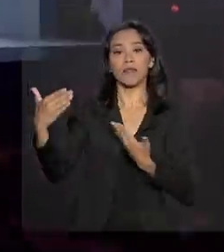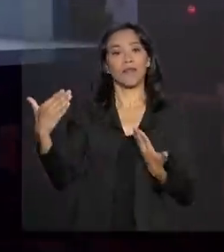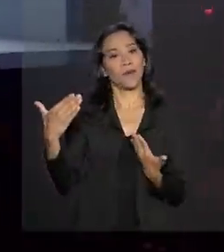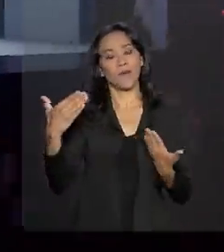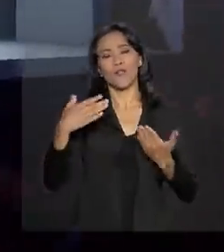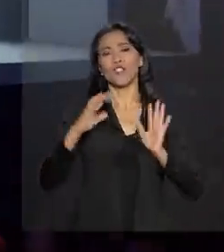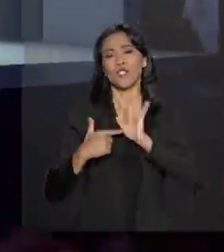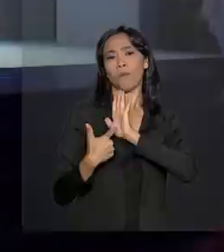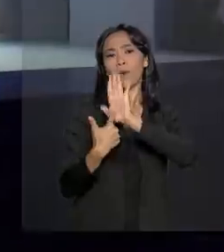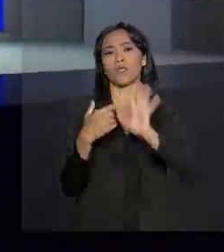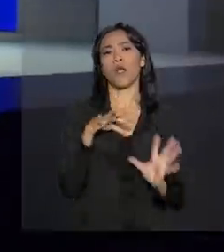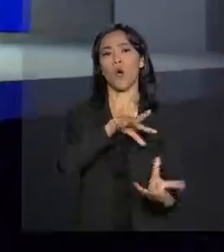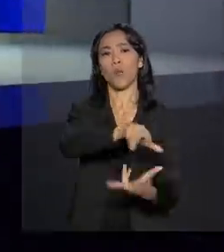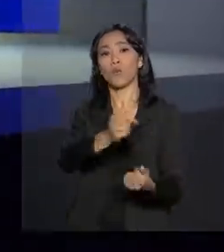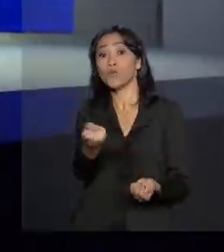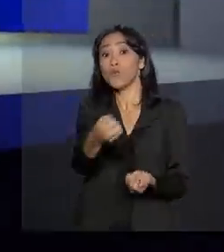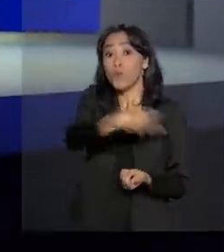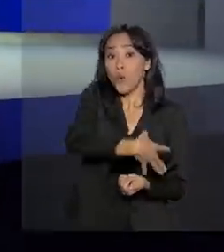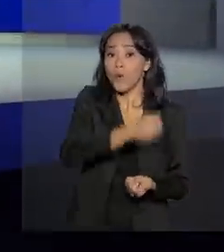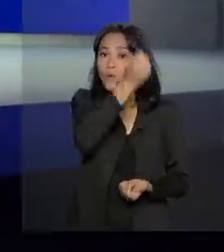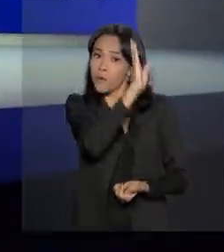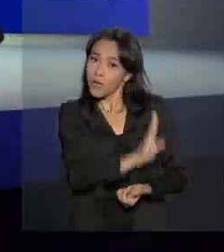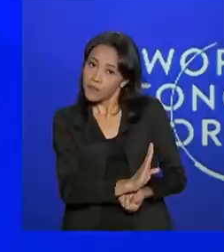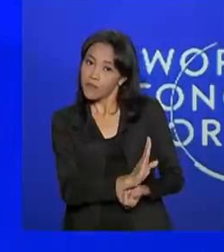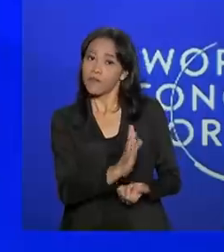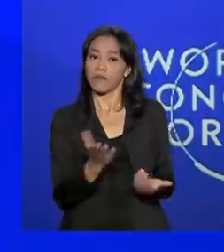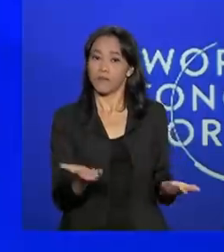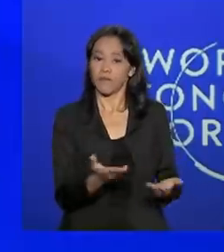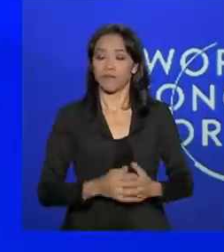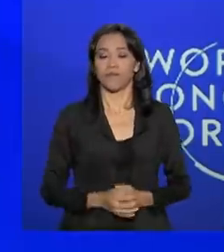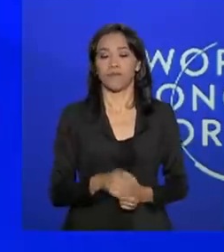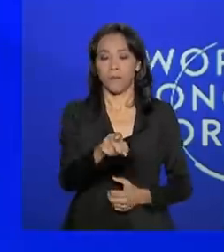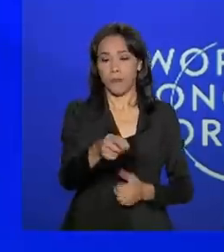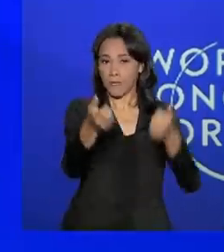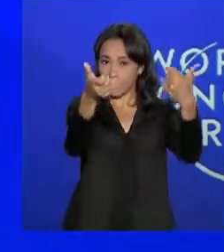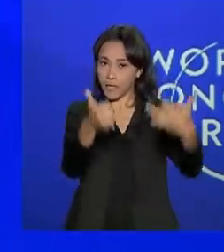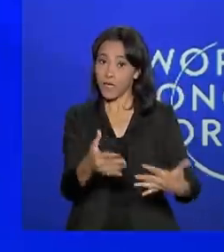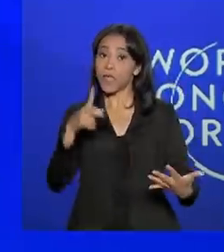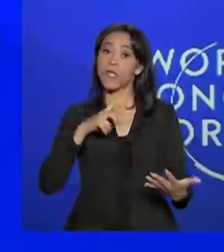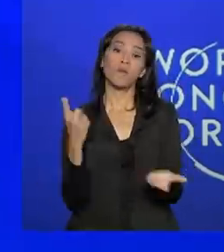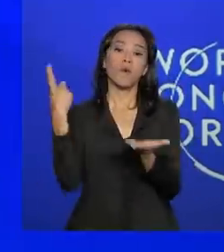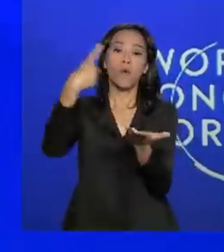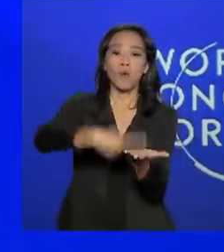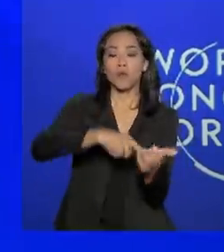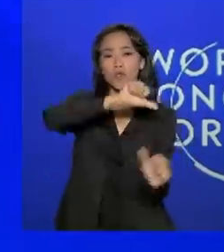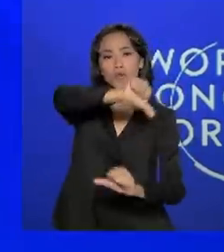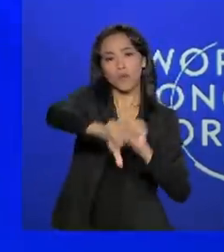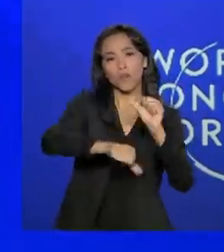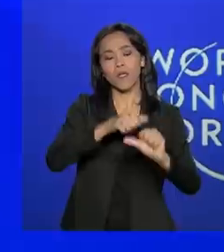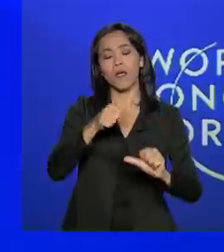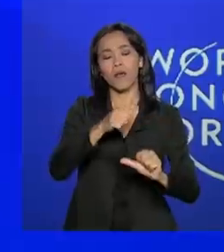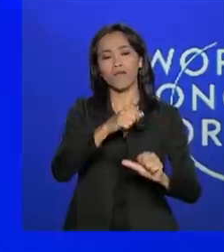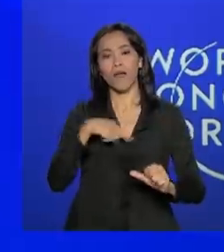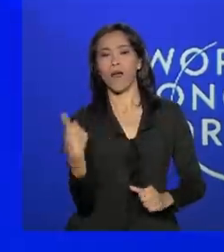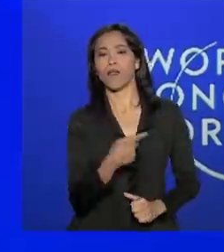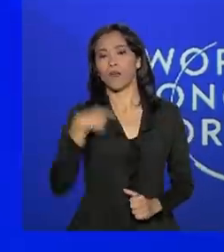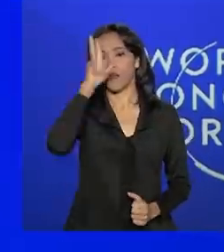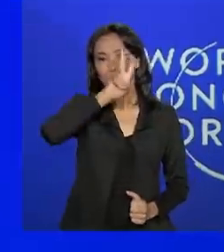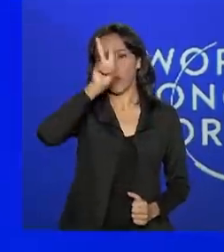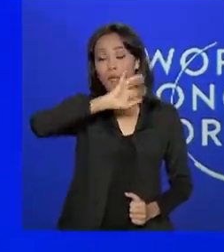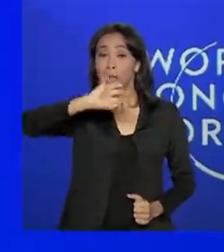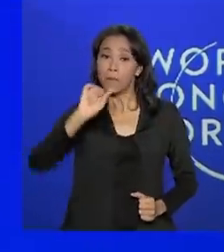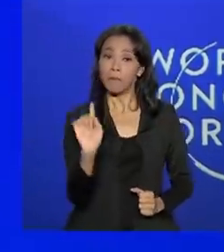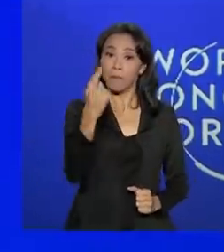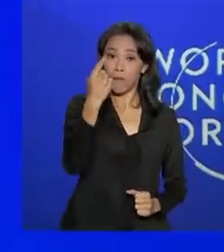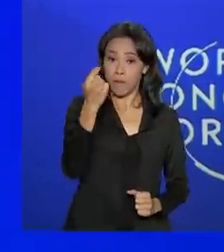mostrar ao mundo o novo Brasil que está sendo construído. Temos o compromisso de mudar a nossa história. Pela